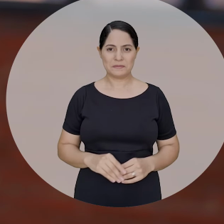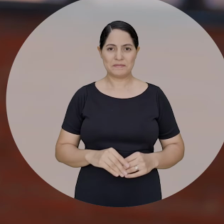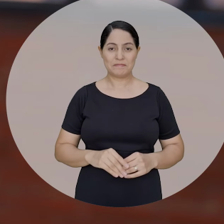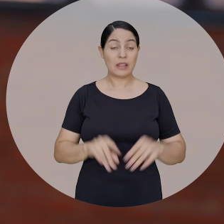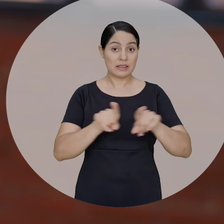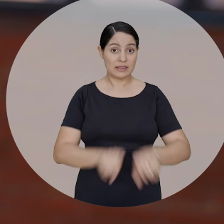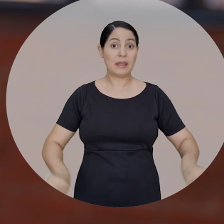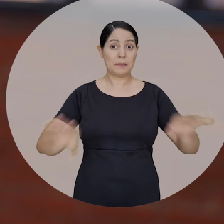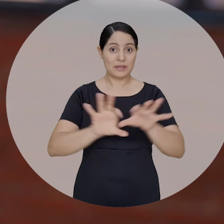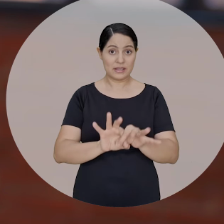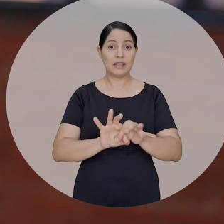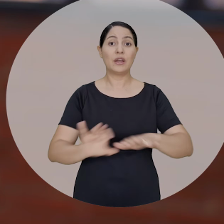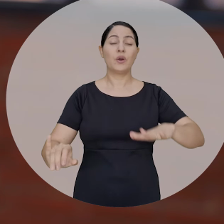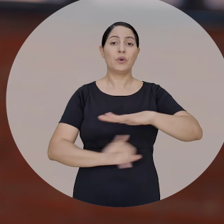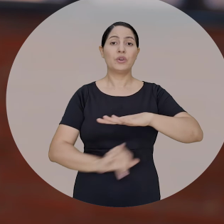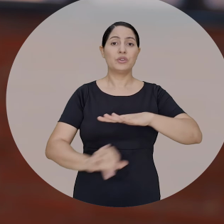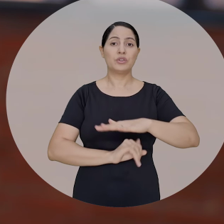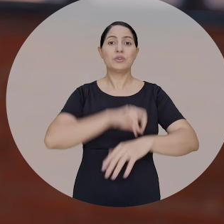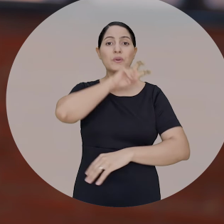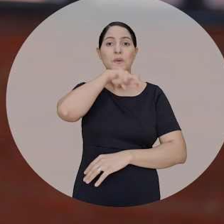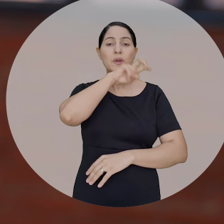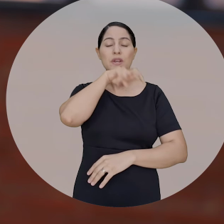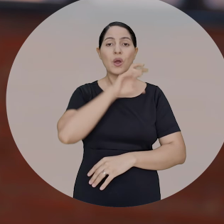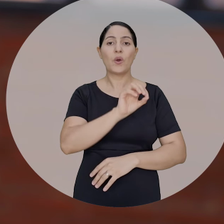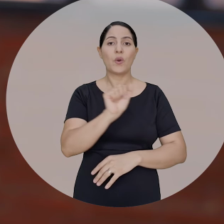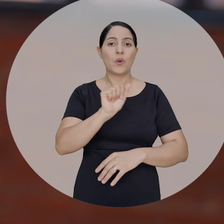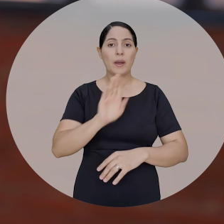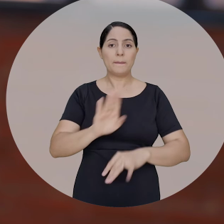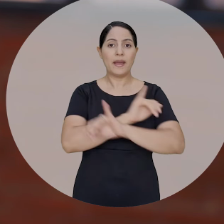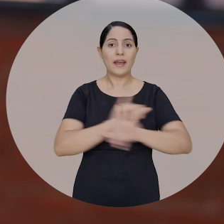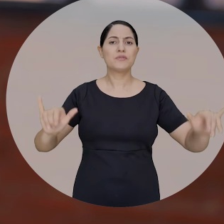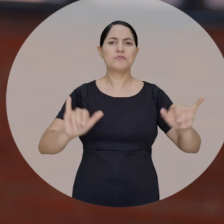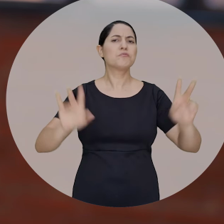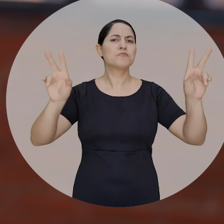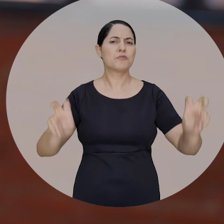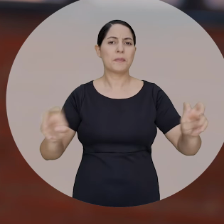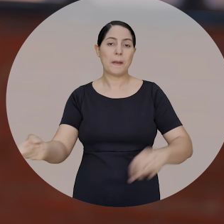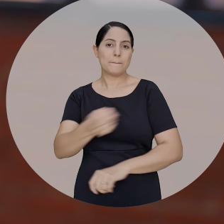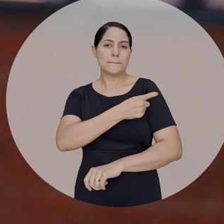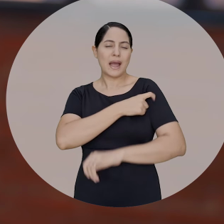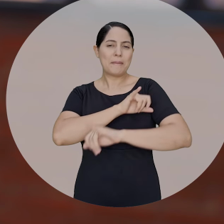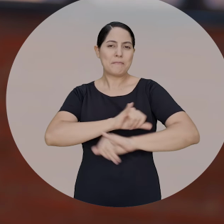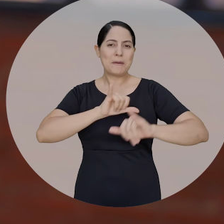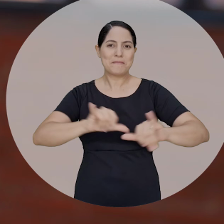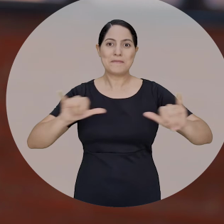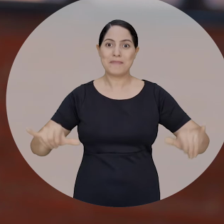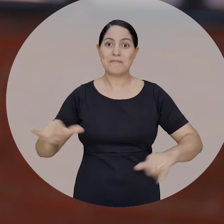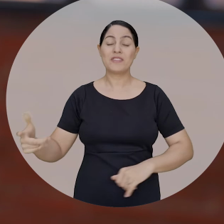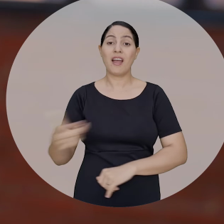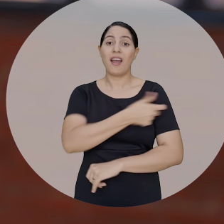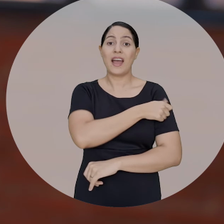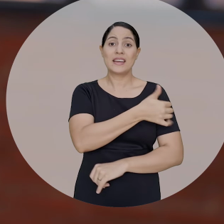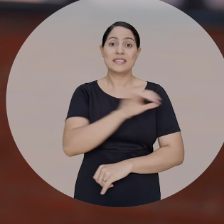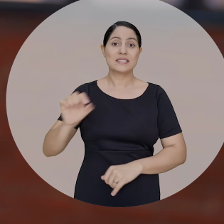Em parceria com o Instituto Butantan, a OAB Nacional lançou a maior campanha de vacinação da sua história. São 100 mil doses